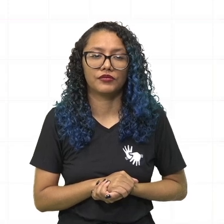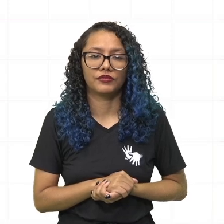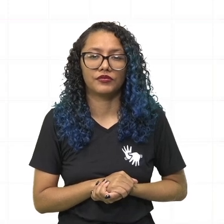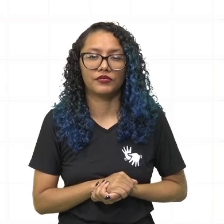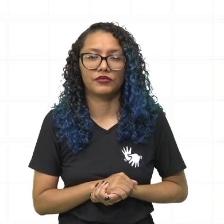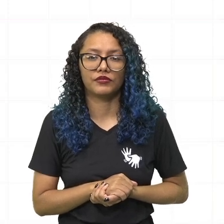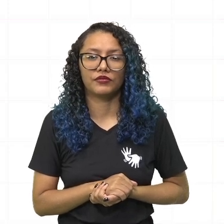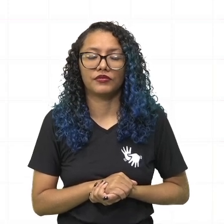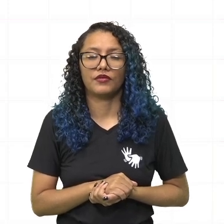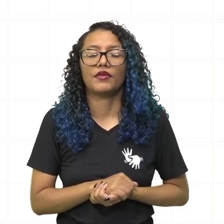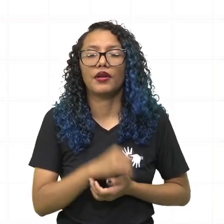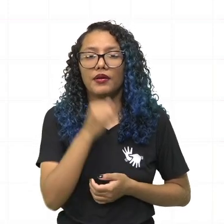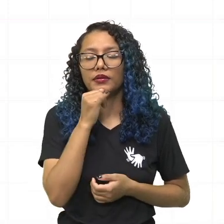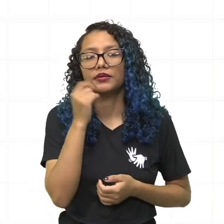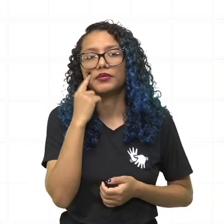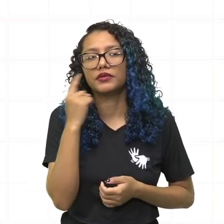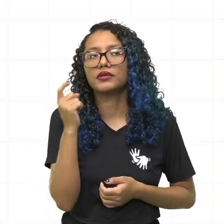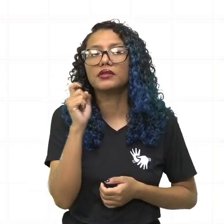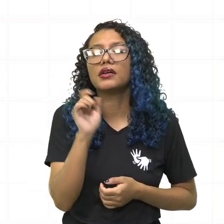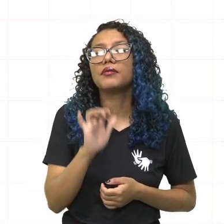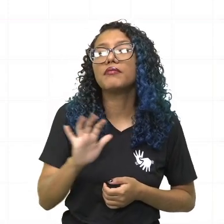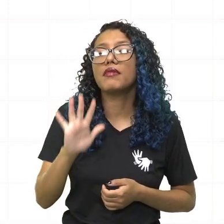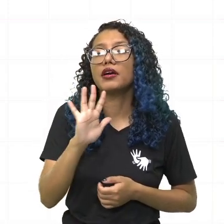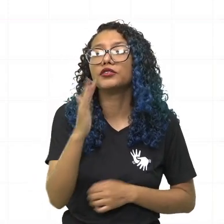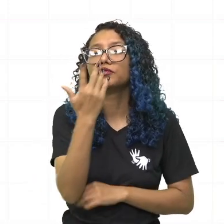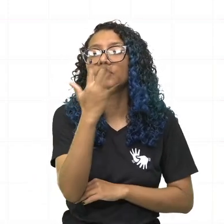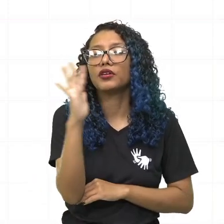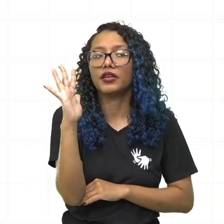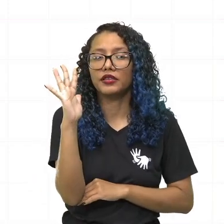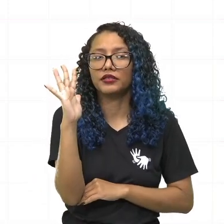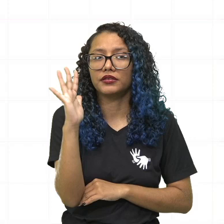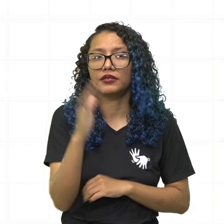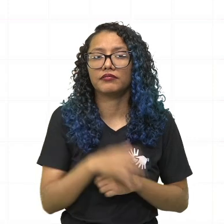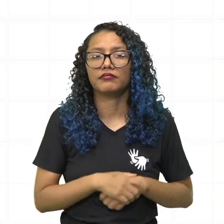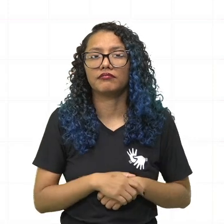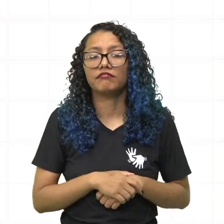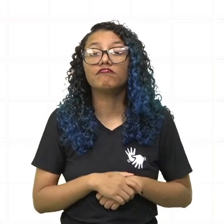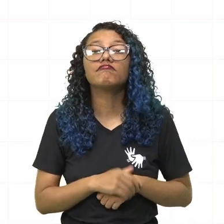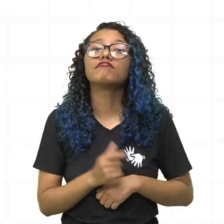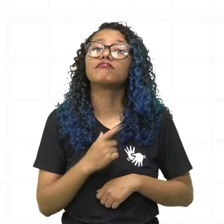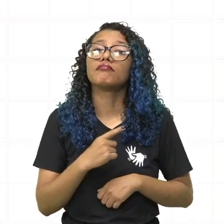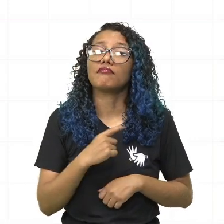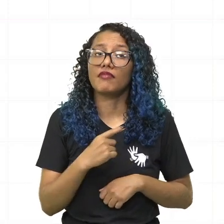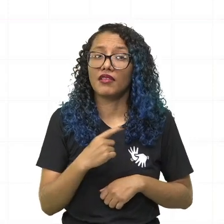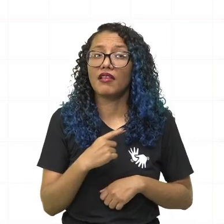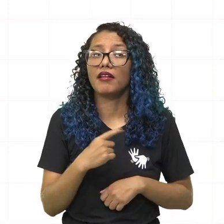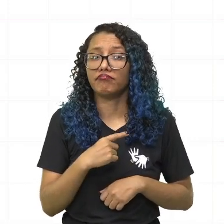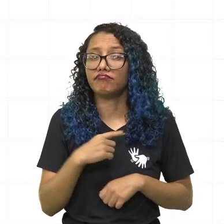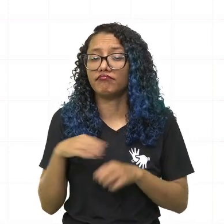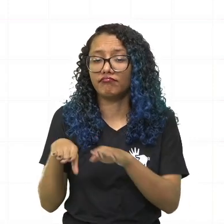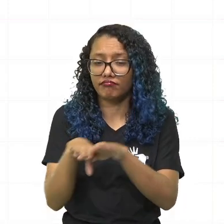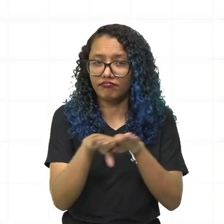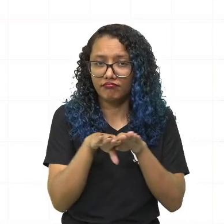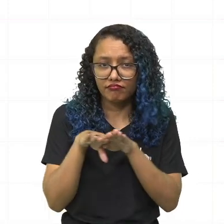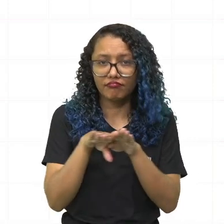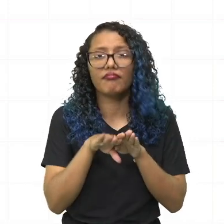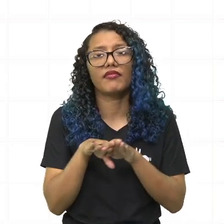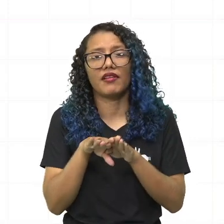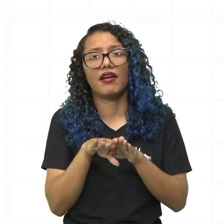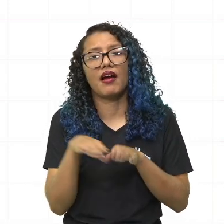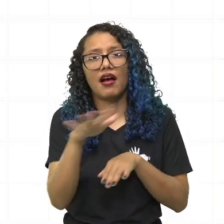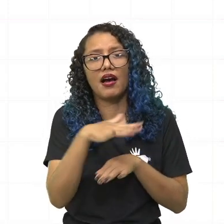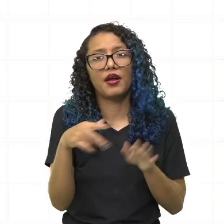que está aparecendo aí na tela, pessoal, é comum em toda essa área do Brasil, né? A floresta